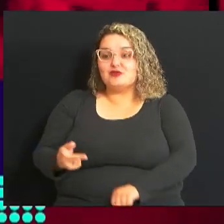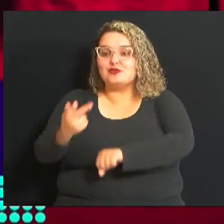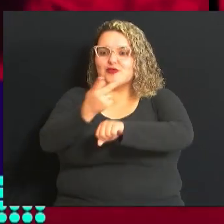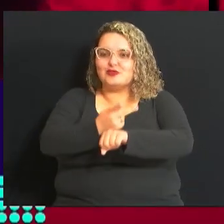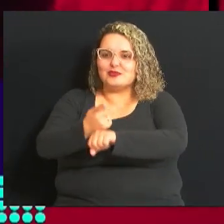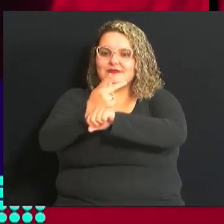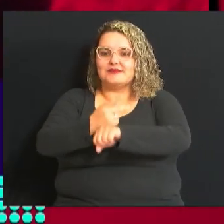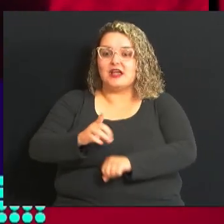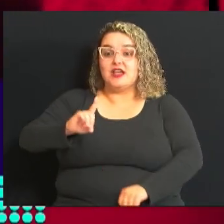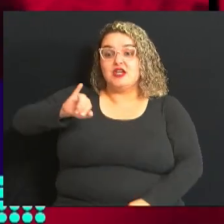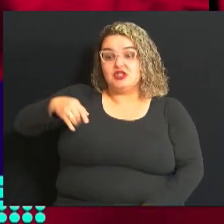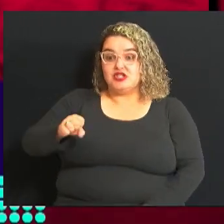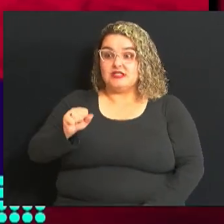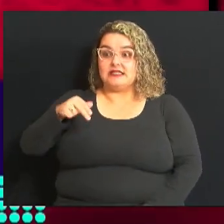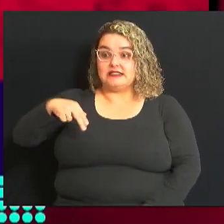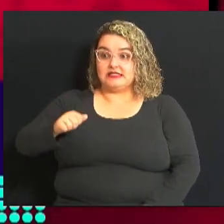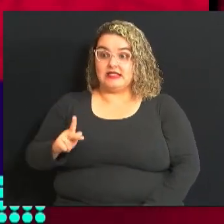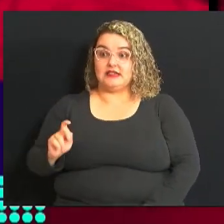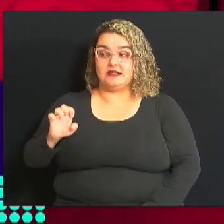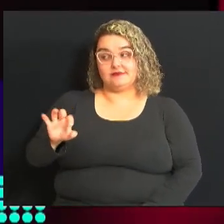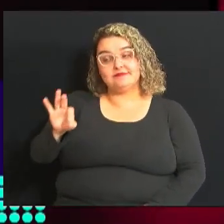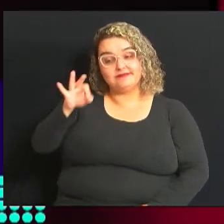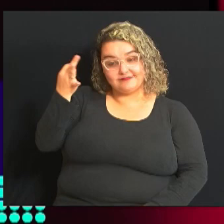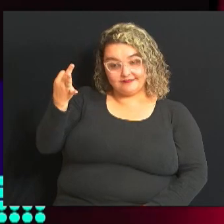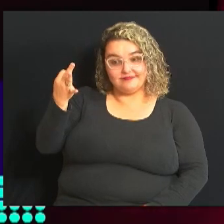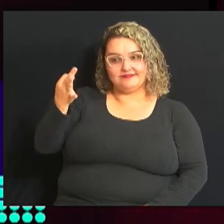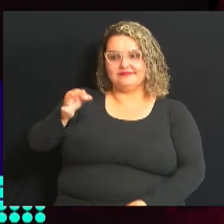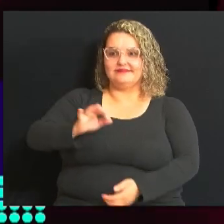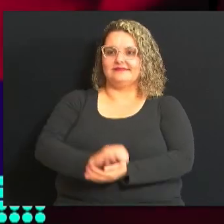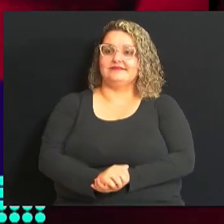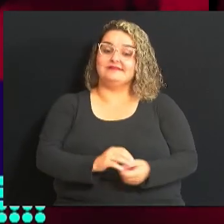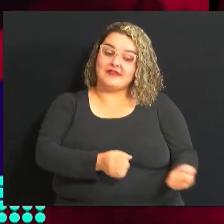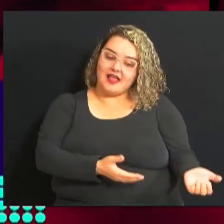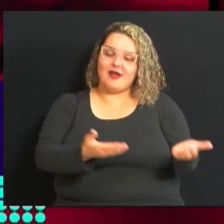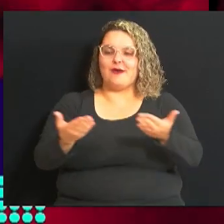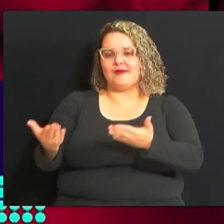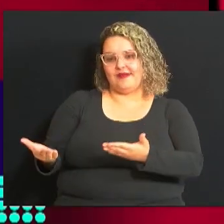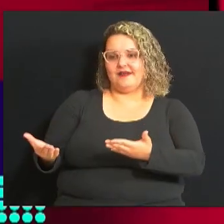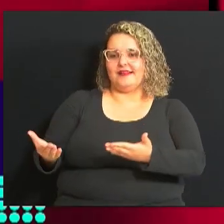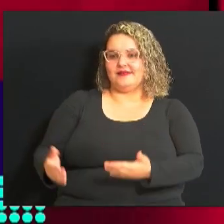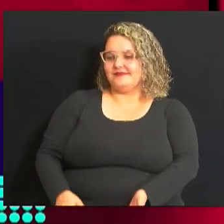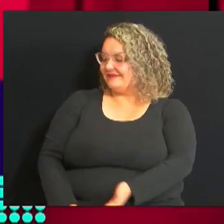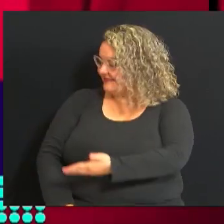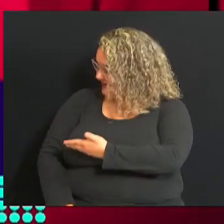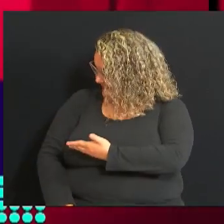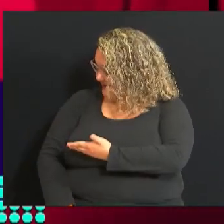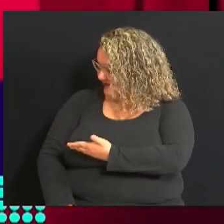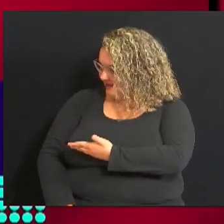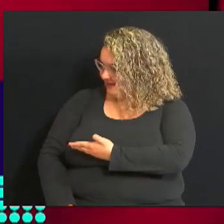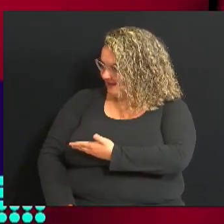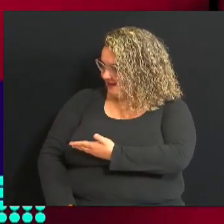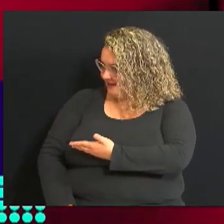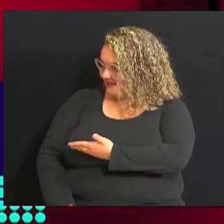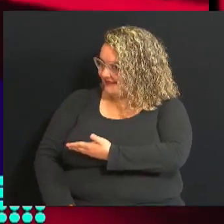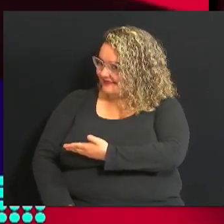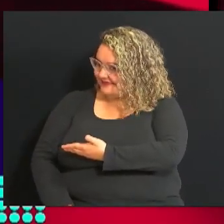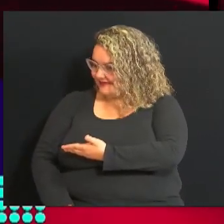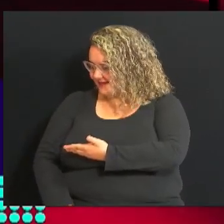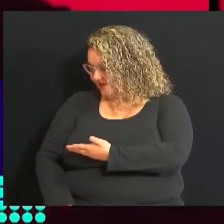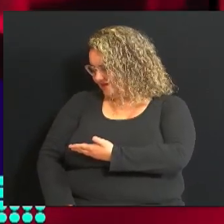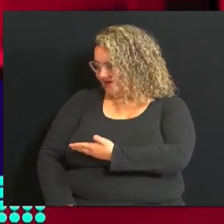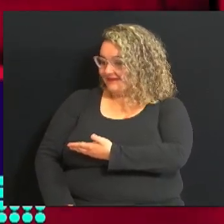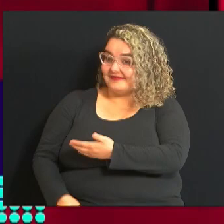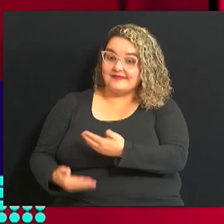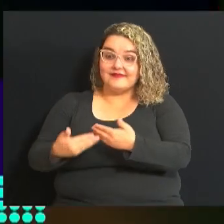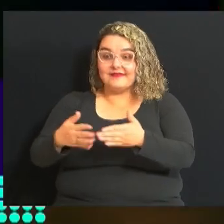produtor musical francês, o DJ Snake, se apresenta na La Rock Club em Valinhos. A casa abre às 4